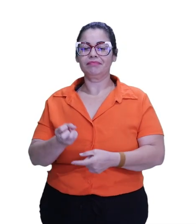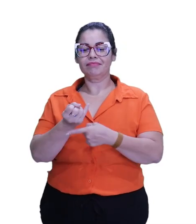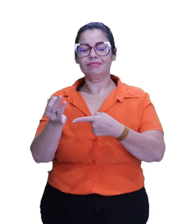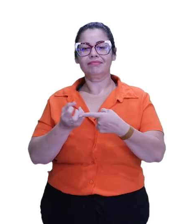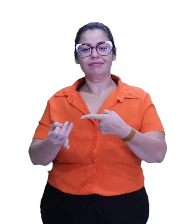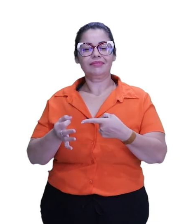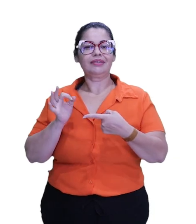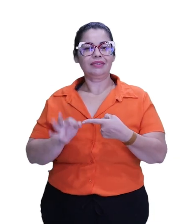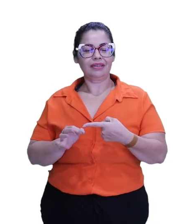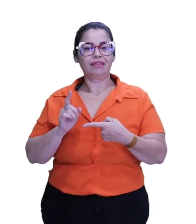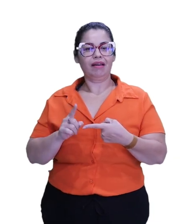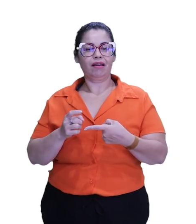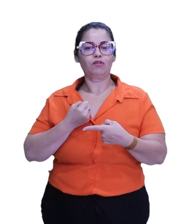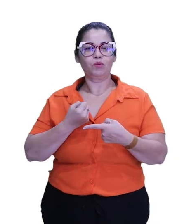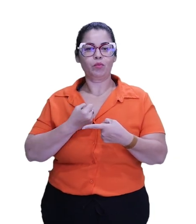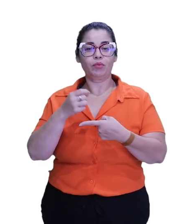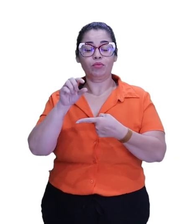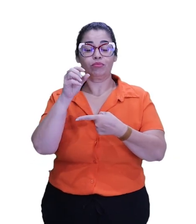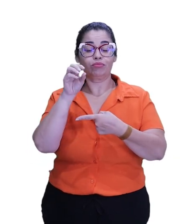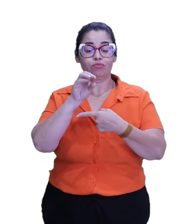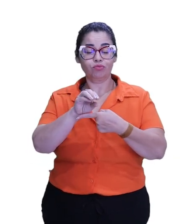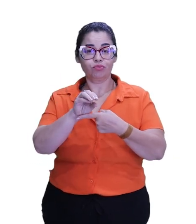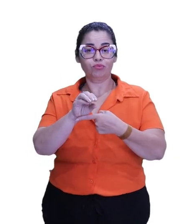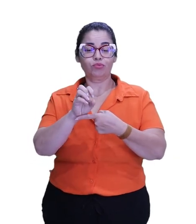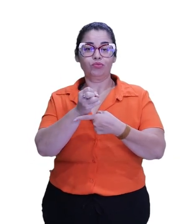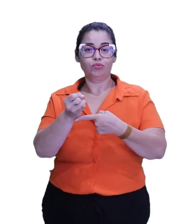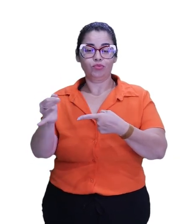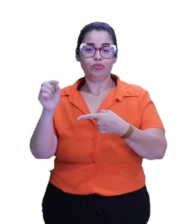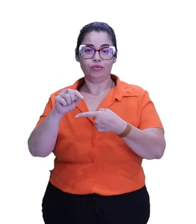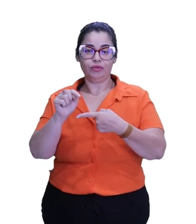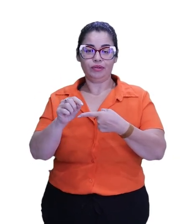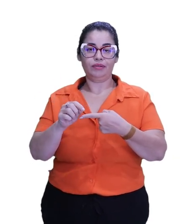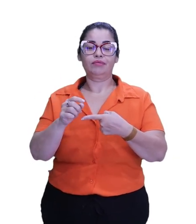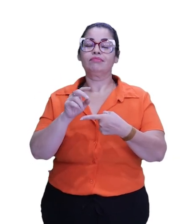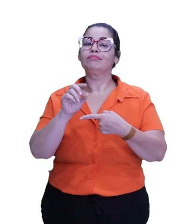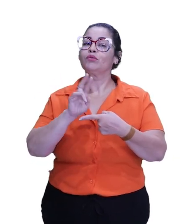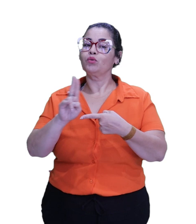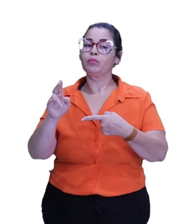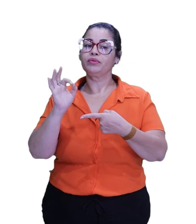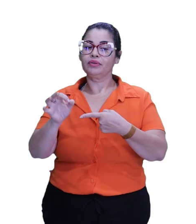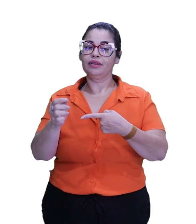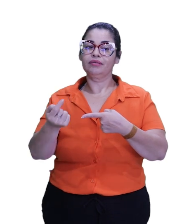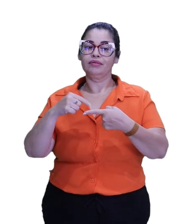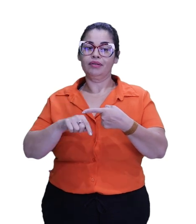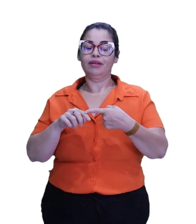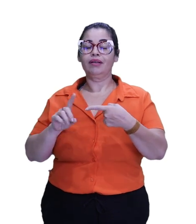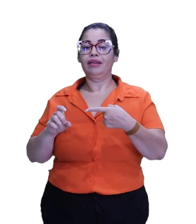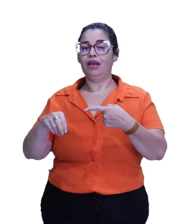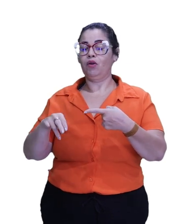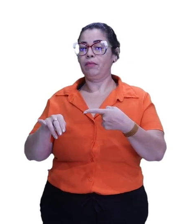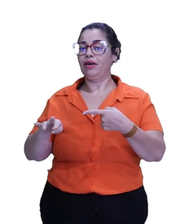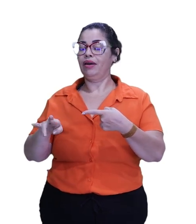correta da fração é feita lendo o numerador como um número cardinal, leitura por extenso, e